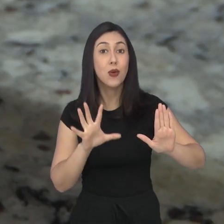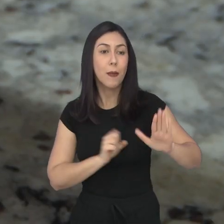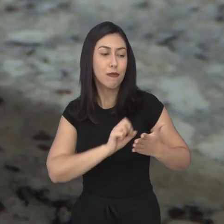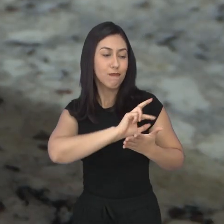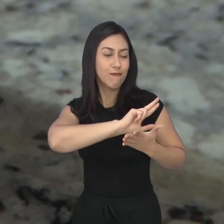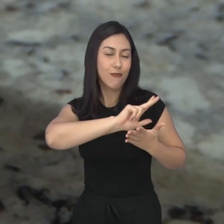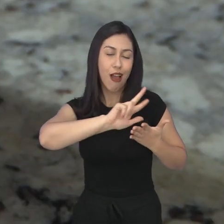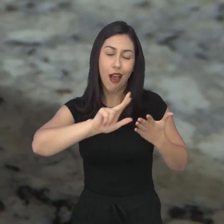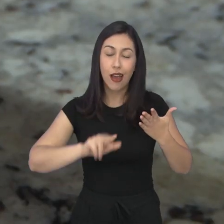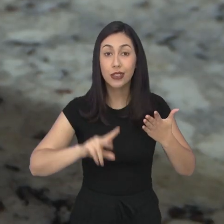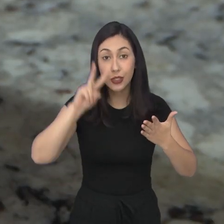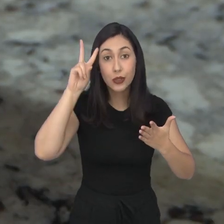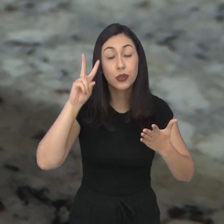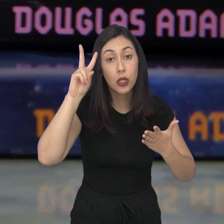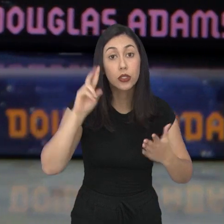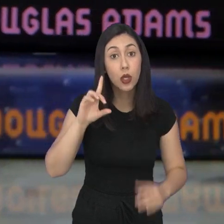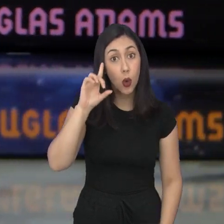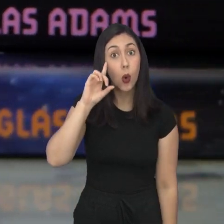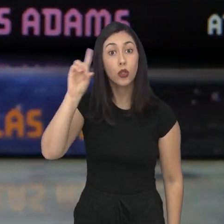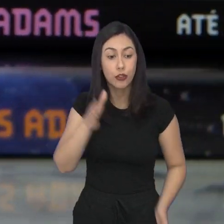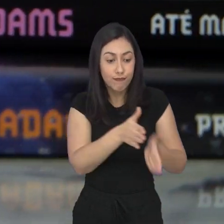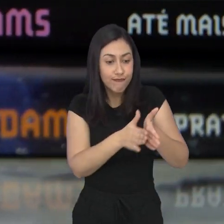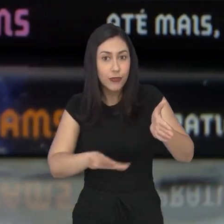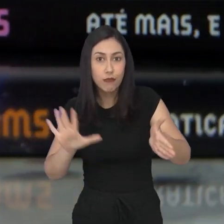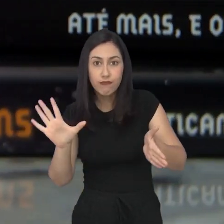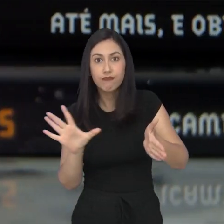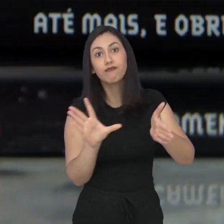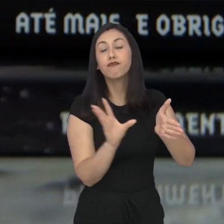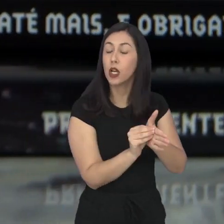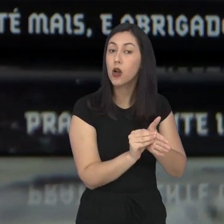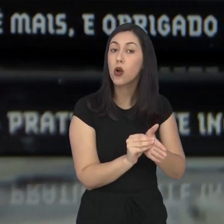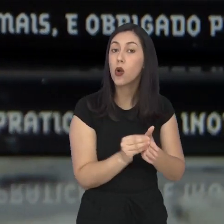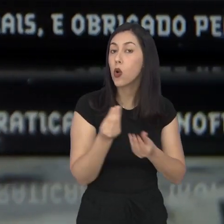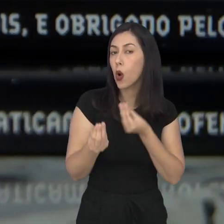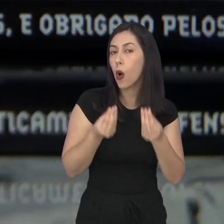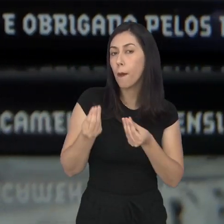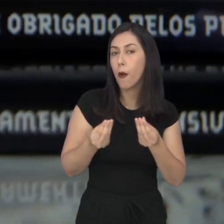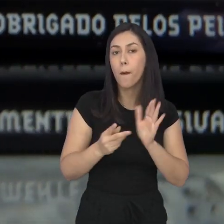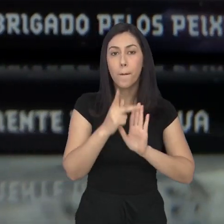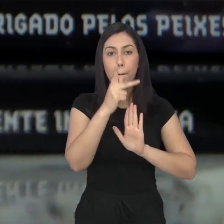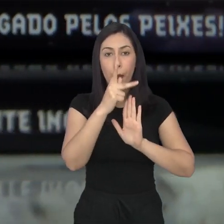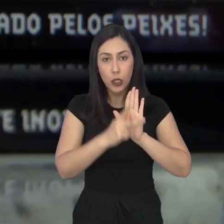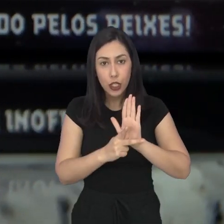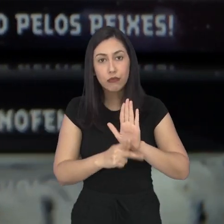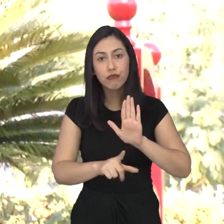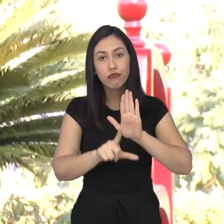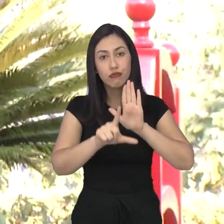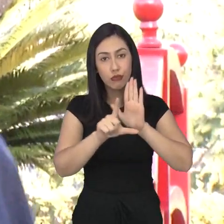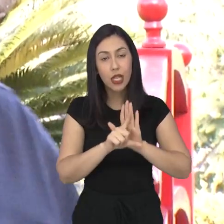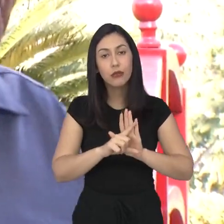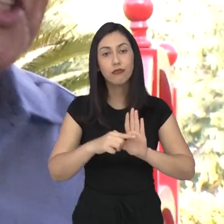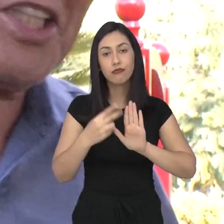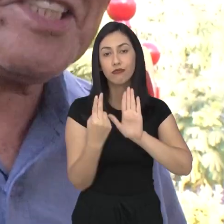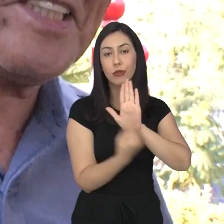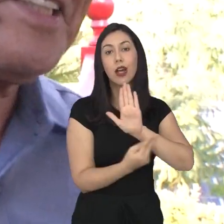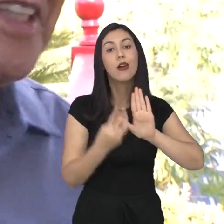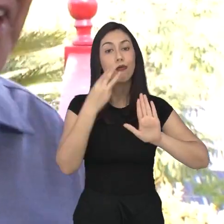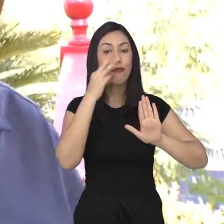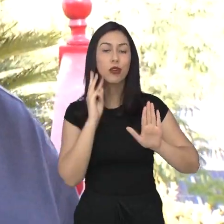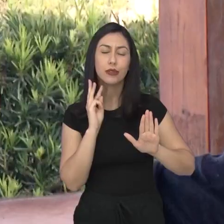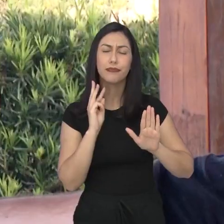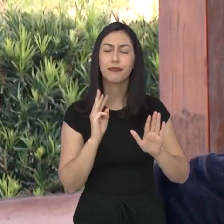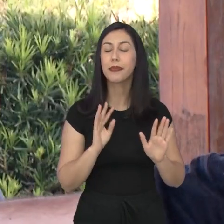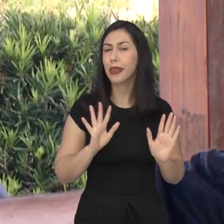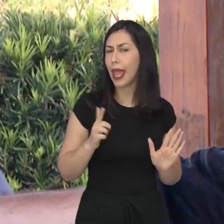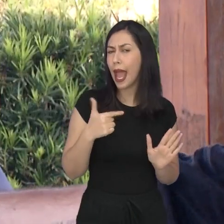pelas mais diversas histórias. A data entrou para o calendário municipal por meio de um projeto de lei do vereador Walter Hayashi, aprovado na